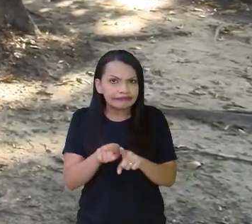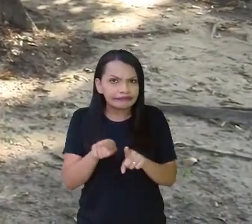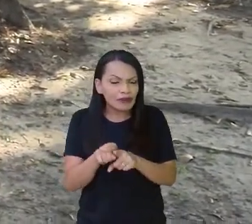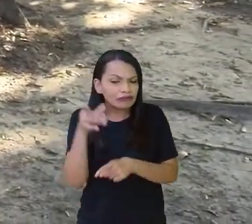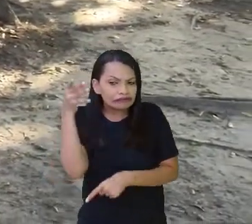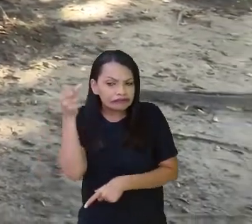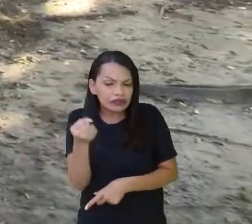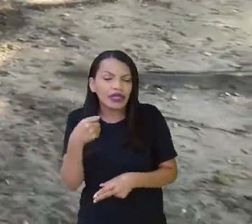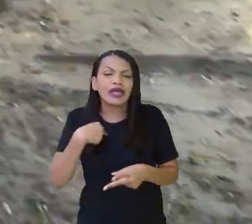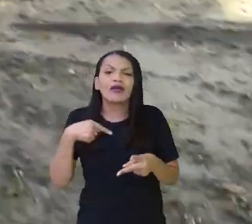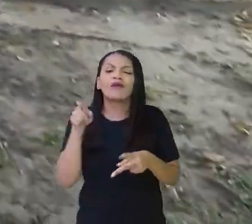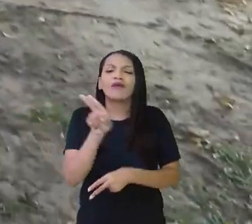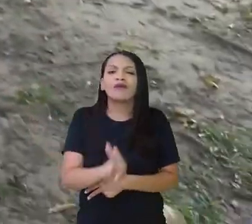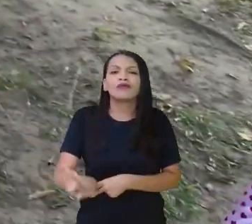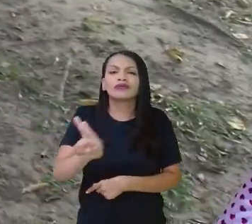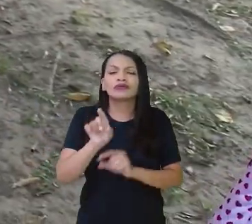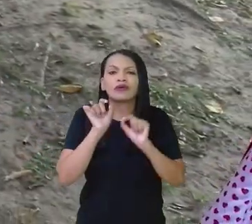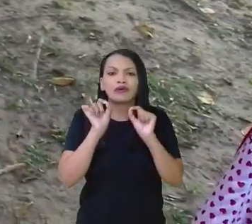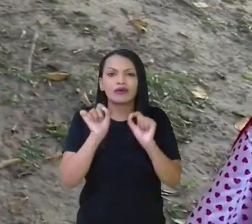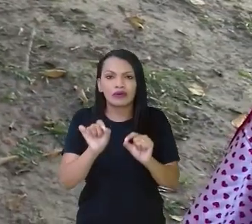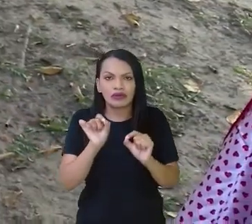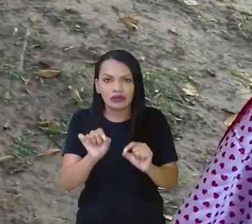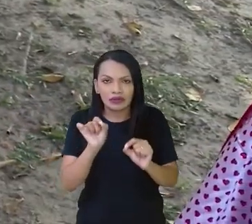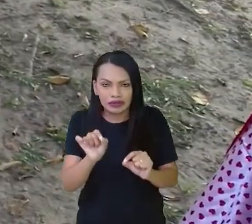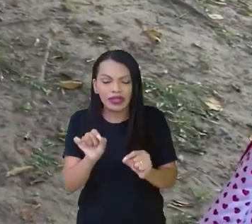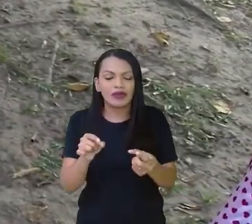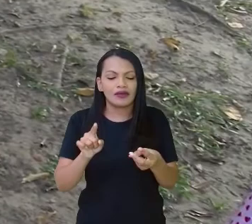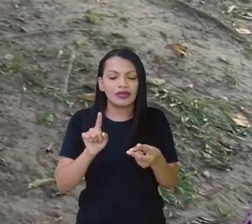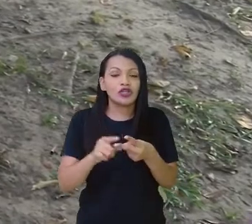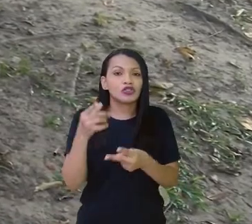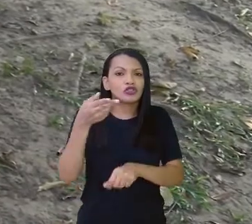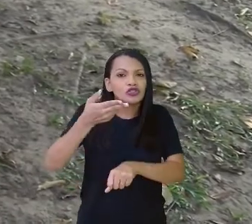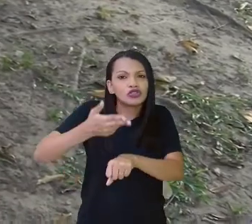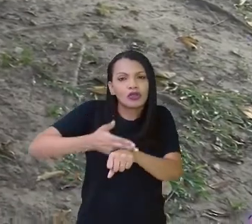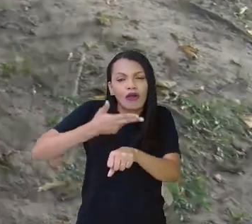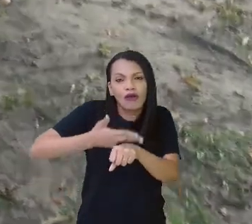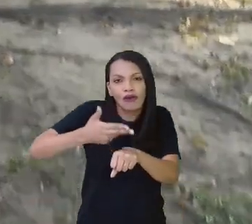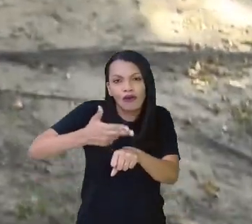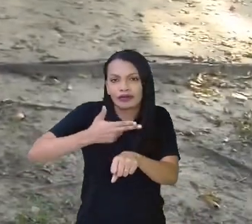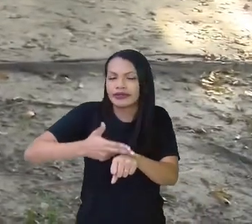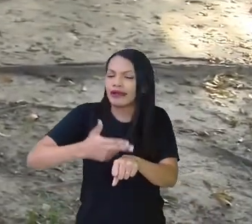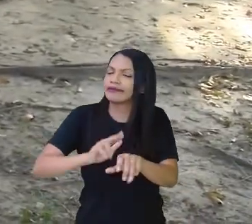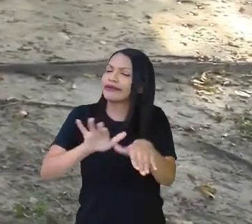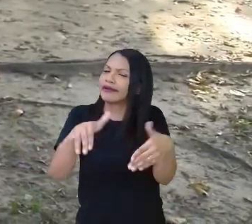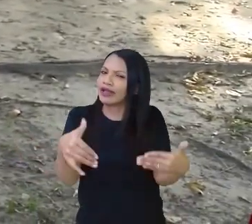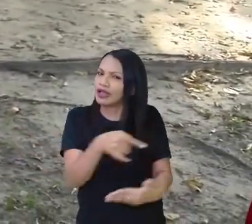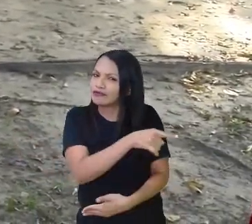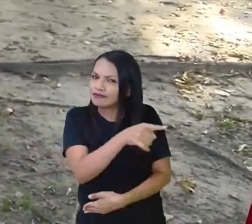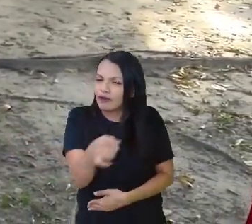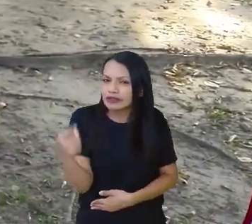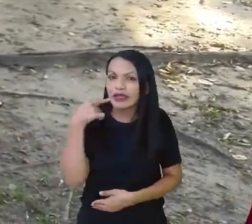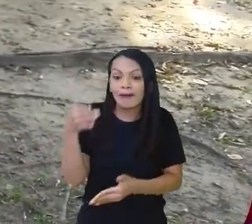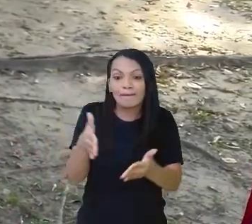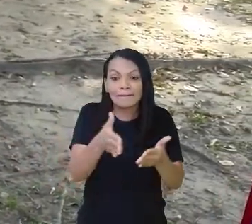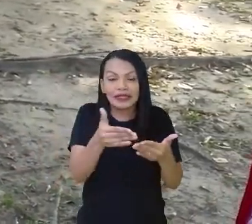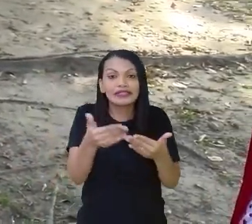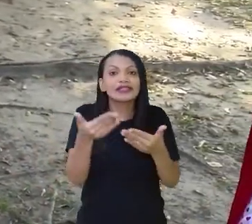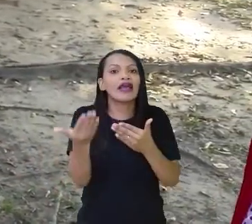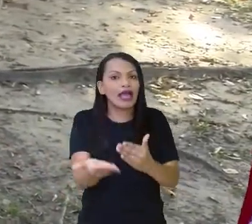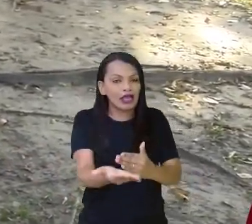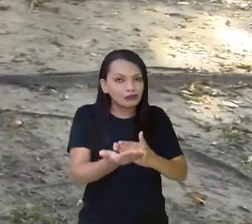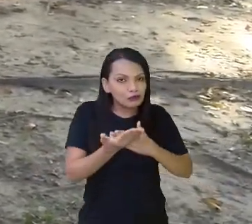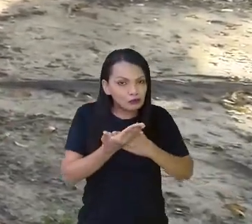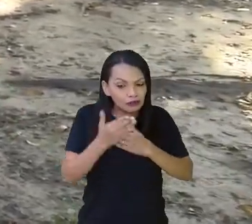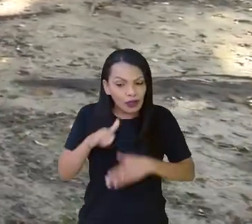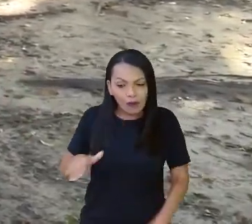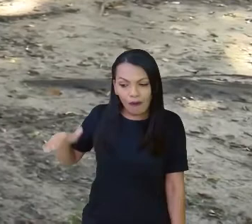condensado, eu utilizei achocolatado. claro, vocês vão pedir ajuda a um adulto,